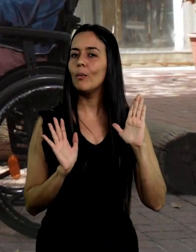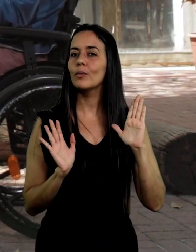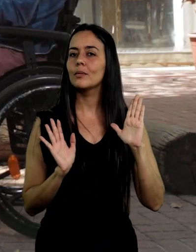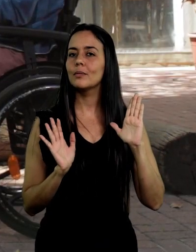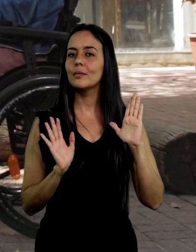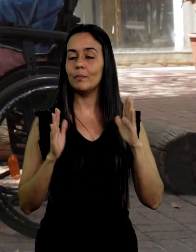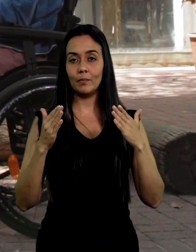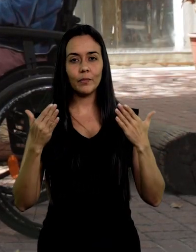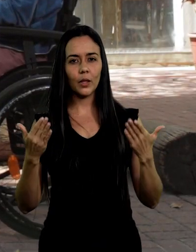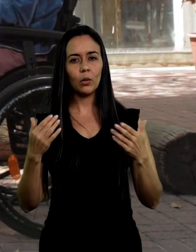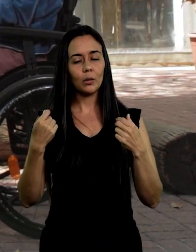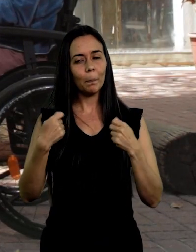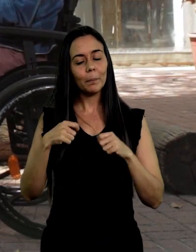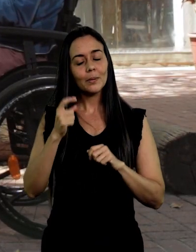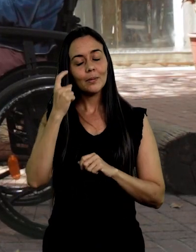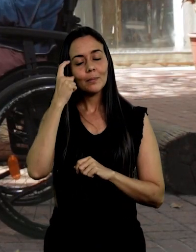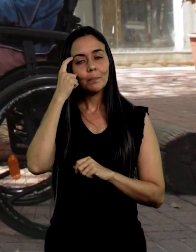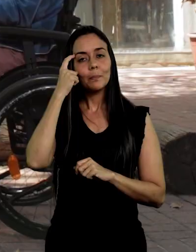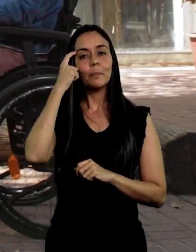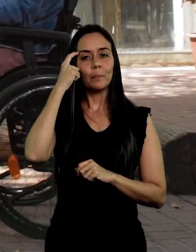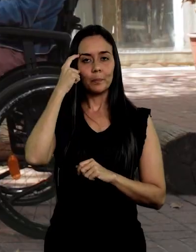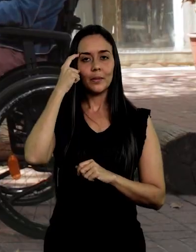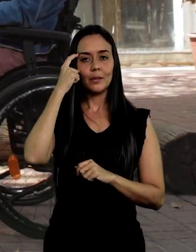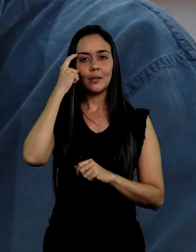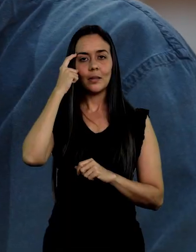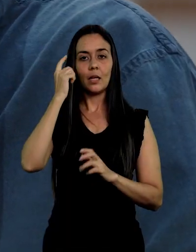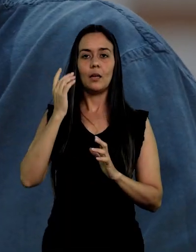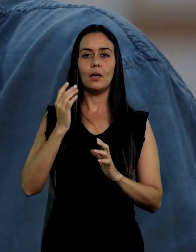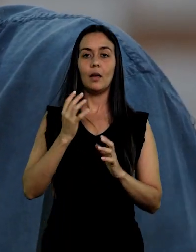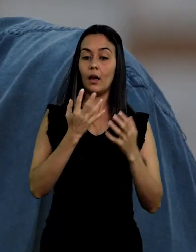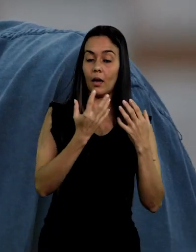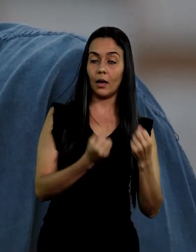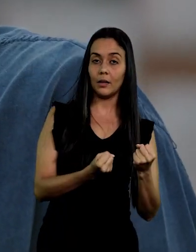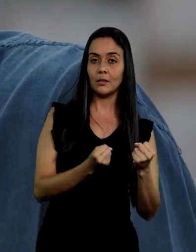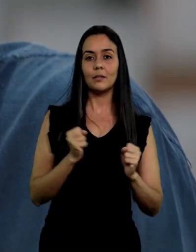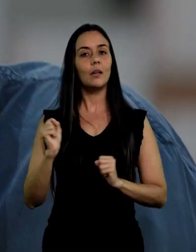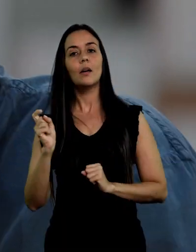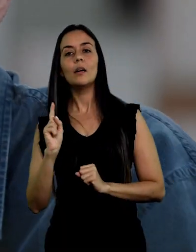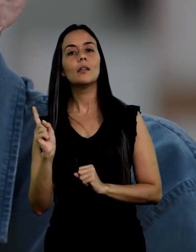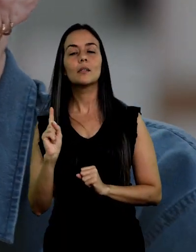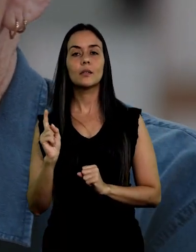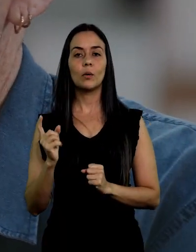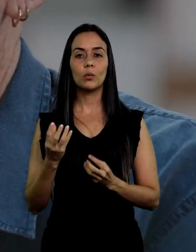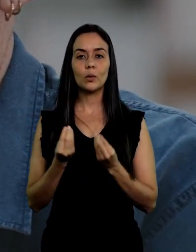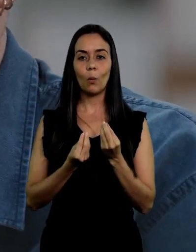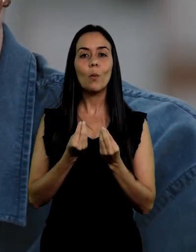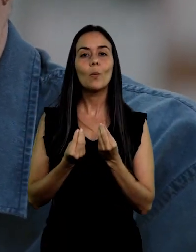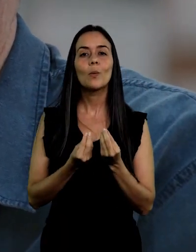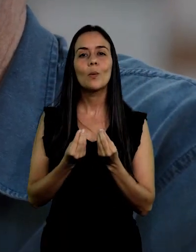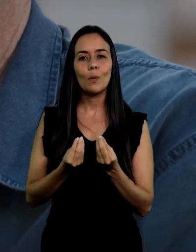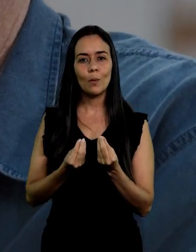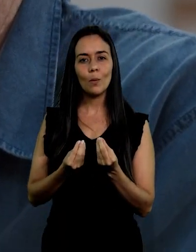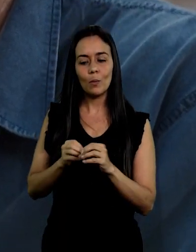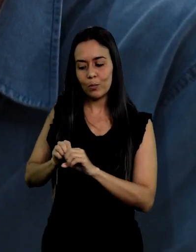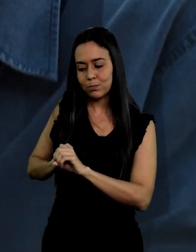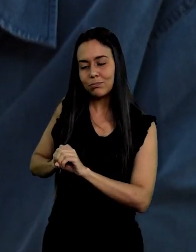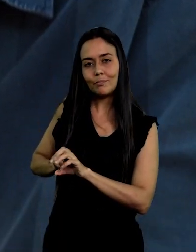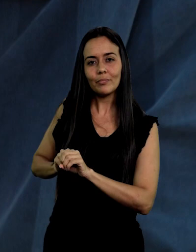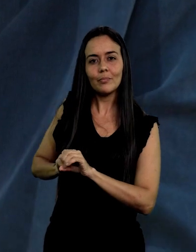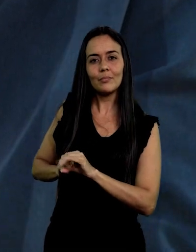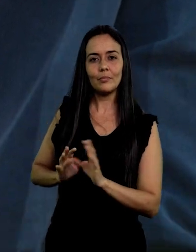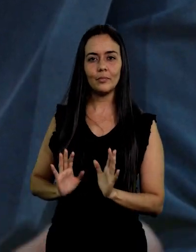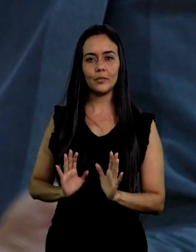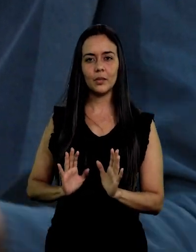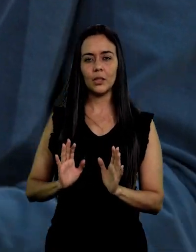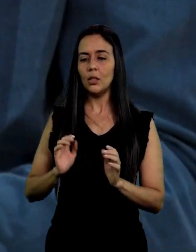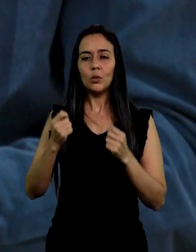conversando, porque eu acho que essencialmente ele é contestação disso porque ele é a própria não efetividade, né? O sucesso dele é não ser efetivo, não